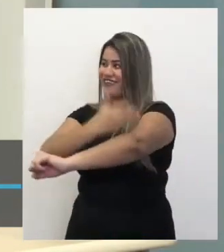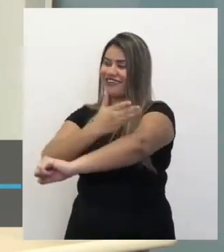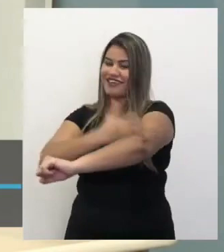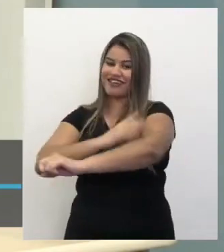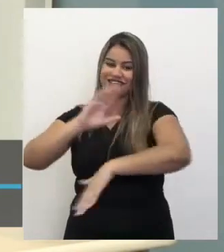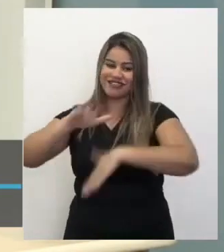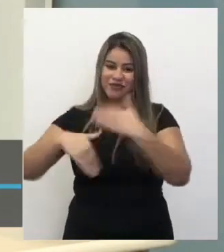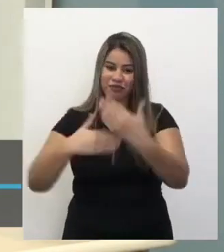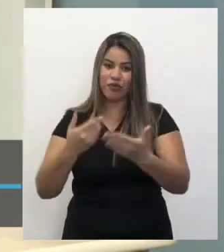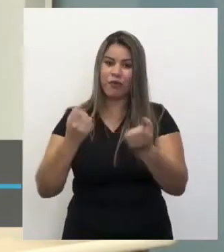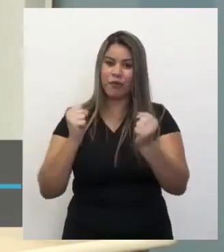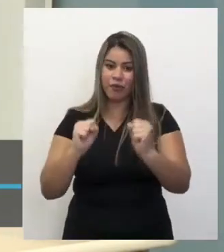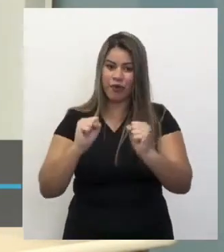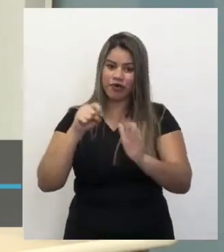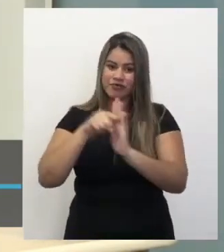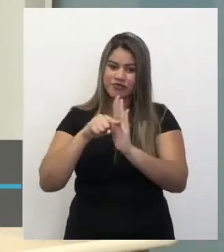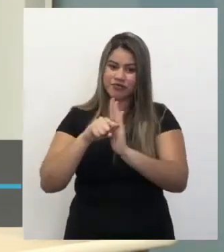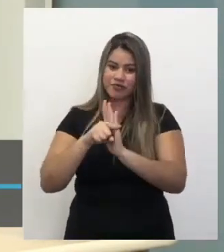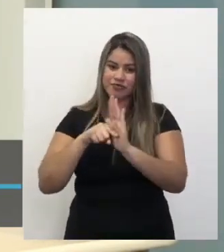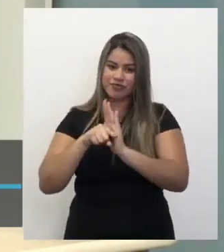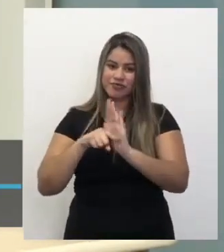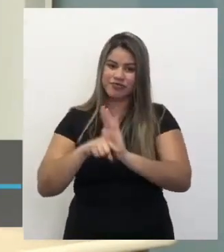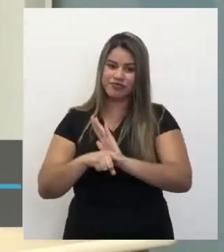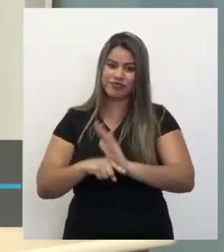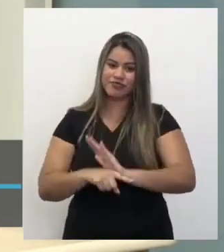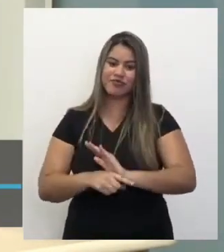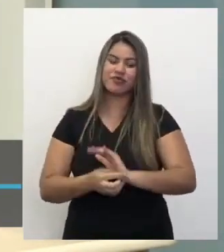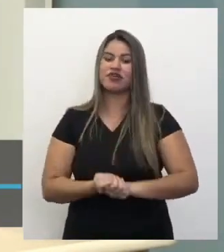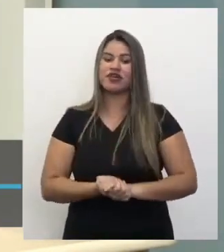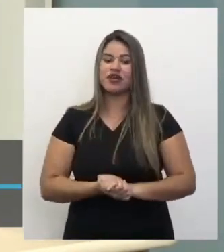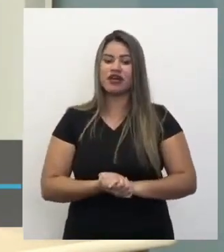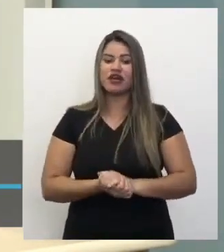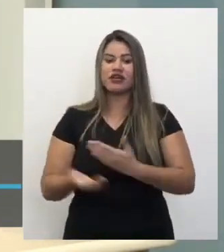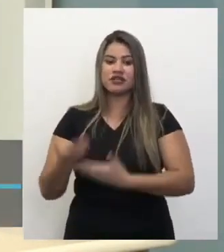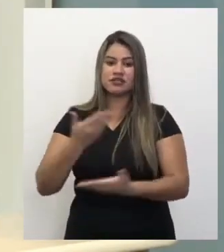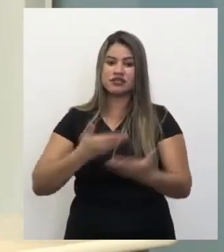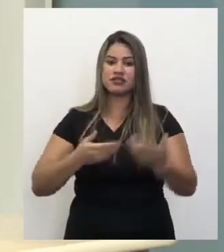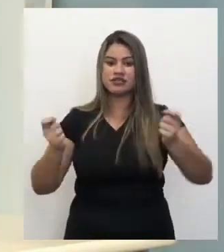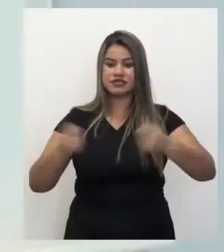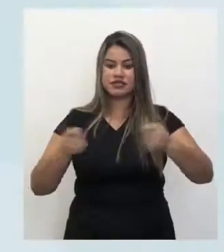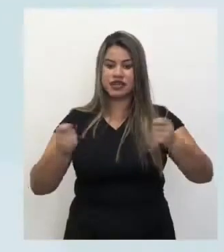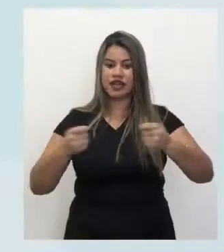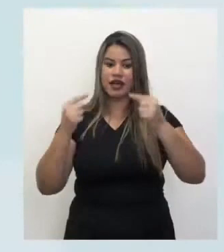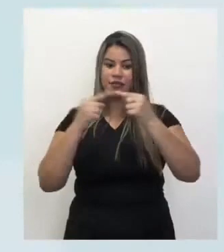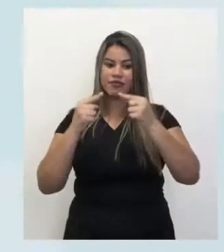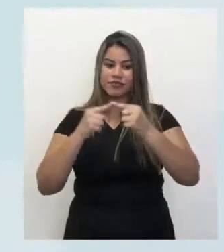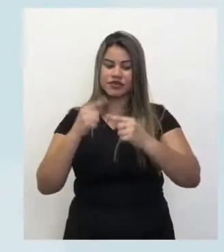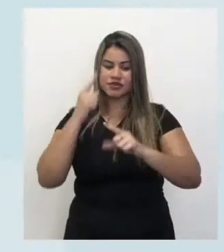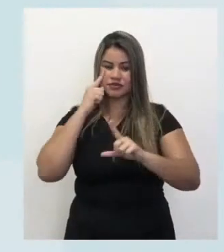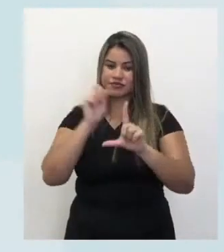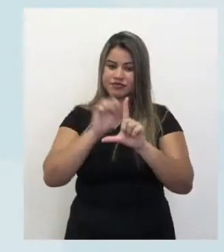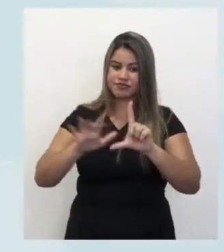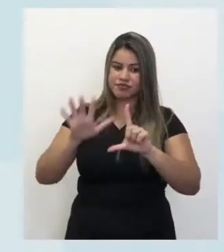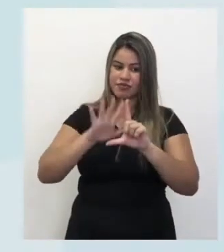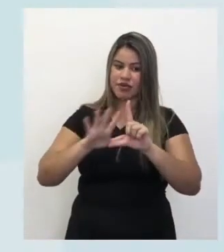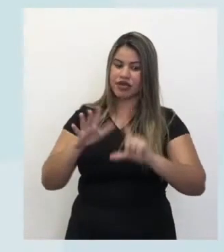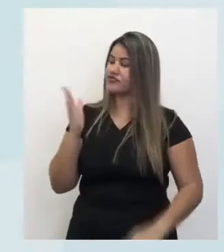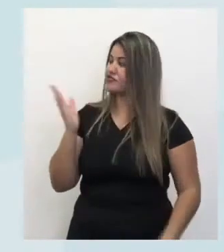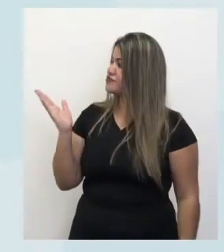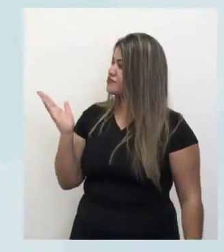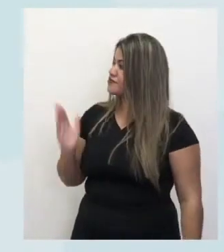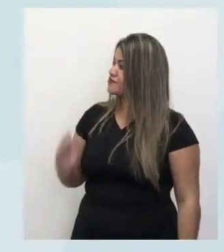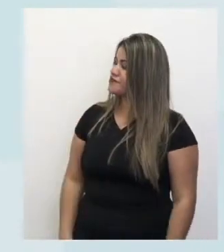vocês podem dar uma olhadinha aí, para a gente começar a se inteirar nessa imagem que vai aparecer, que é um capitular,